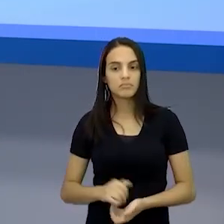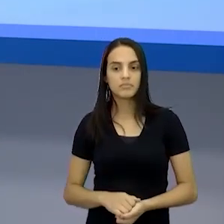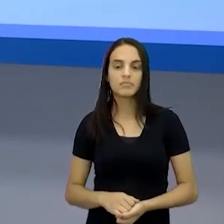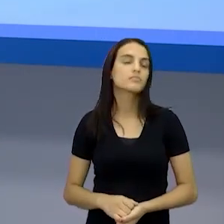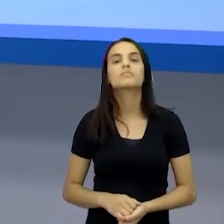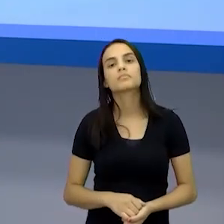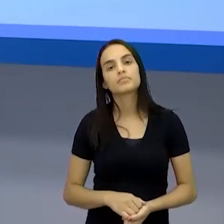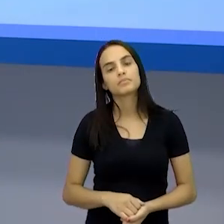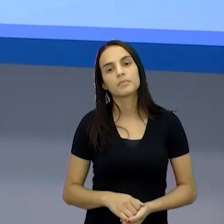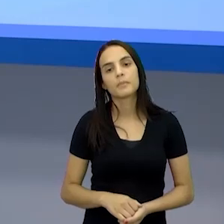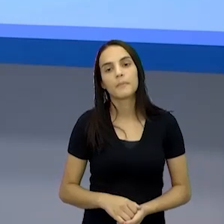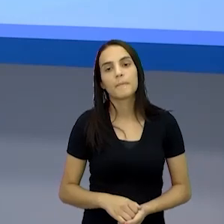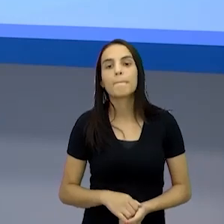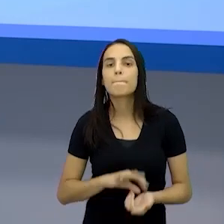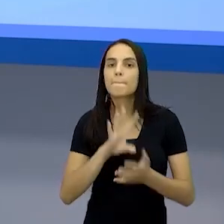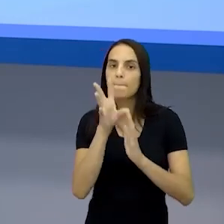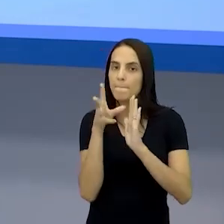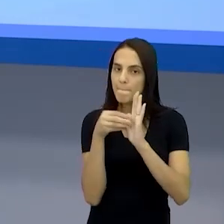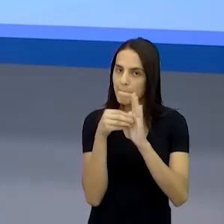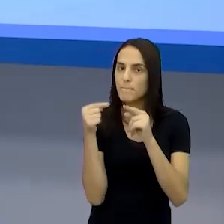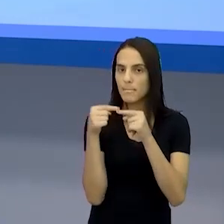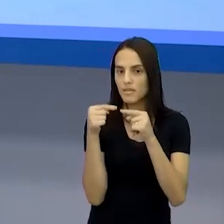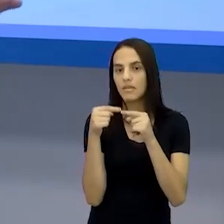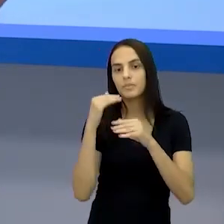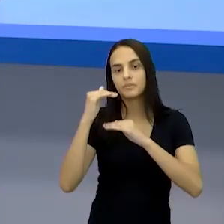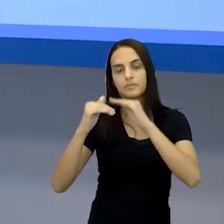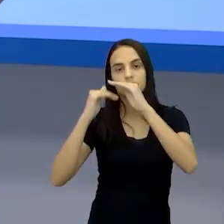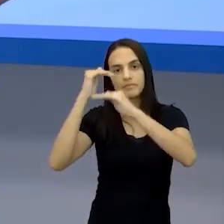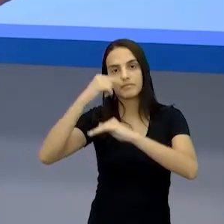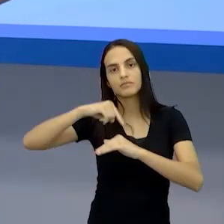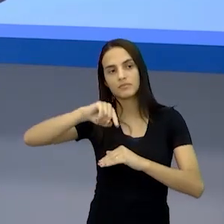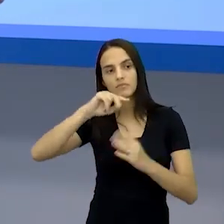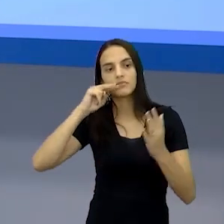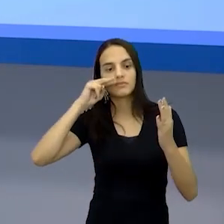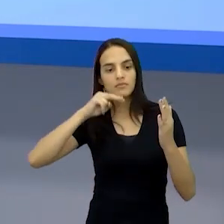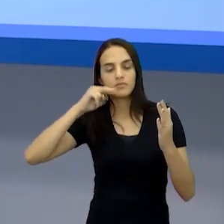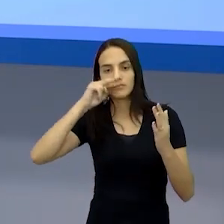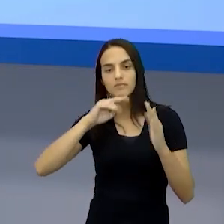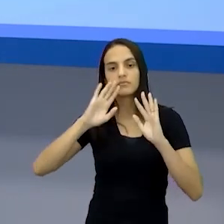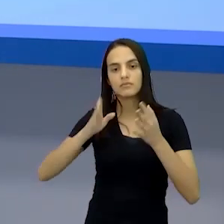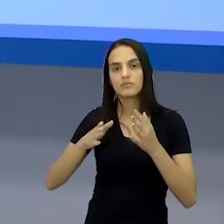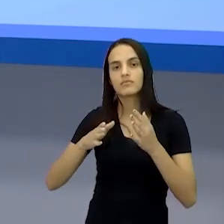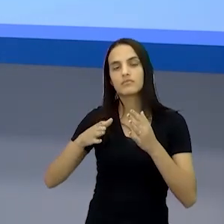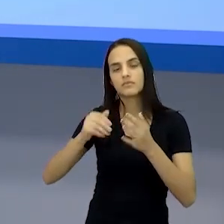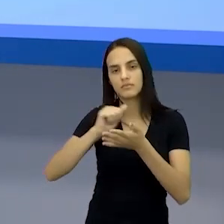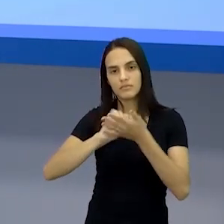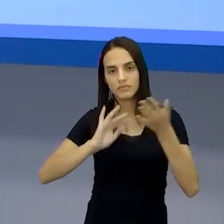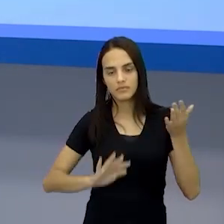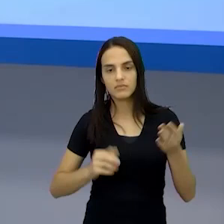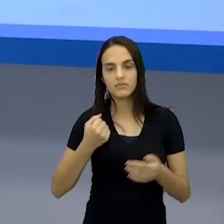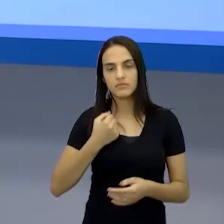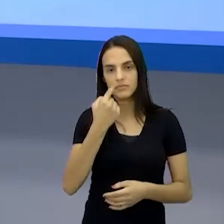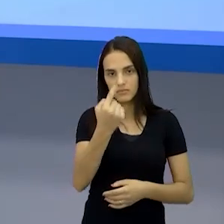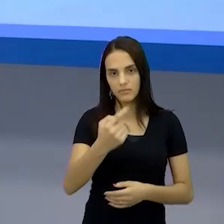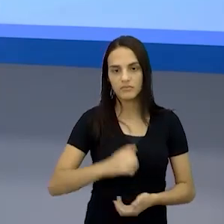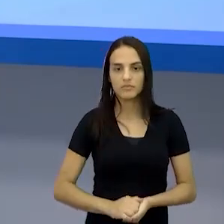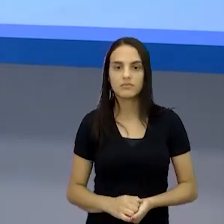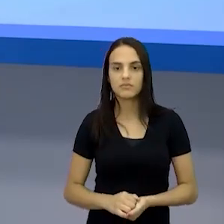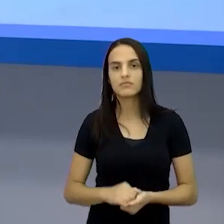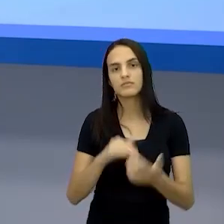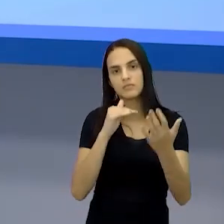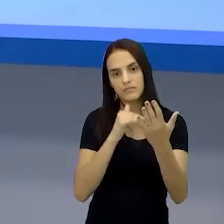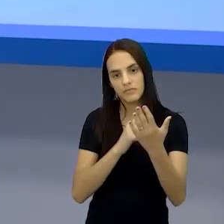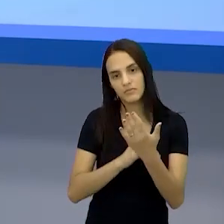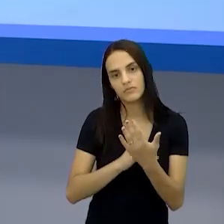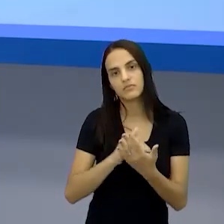e produtiva. Tudo isso aí tem a ver com aquele processo que a gente vem desde a atividade 1, né,